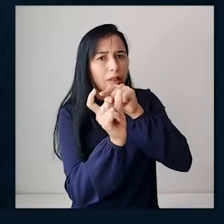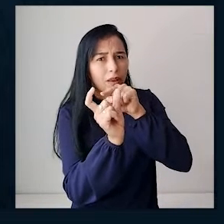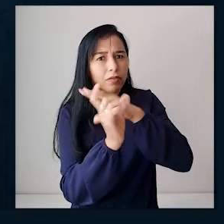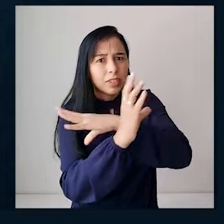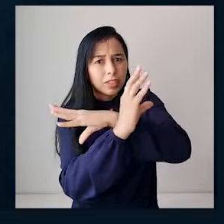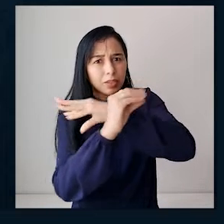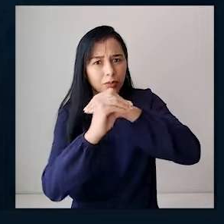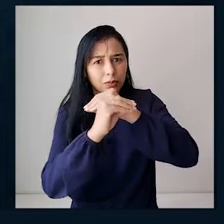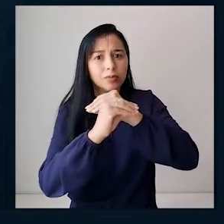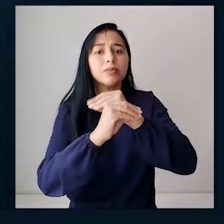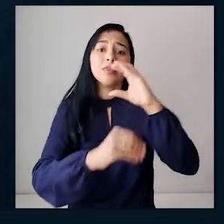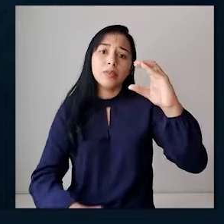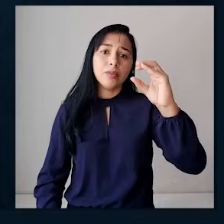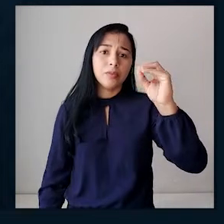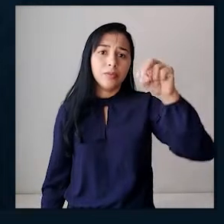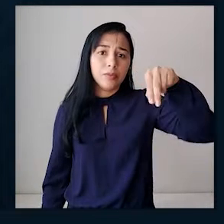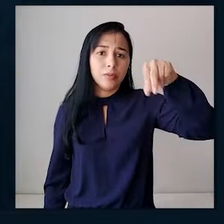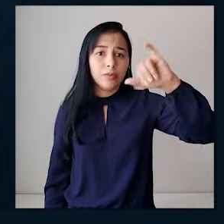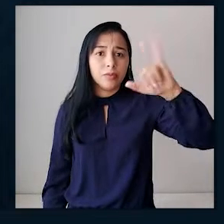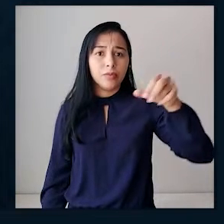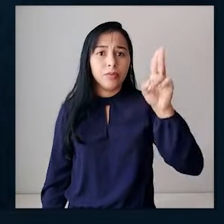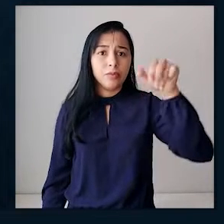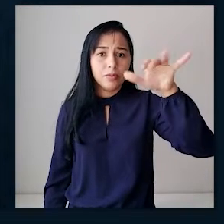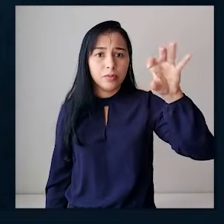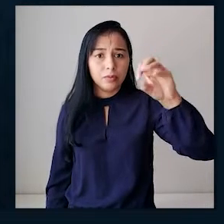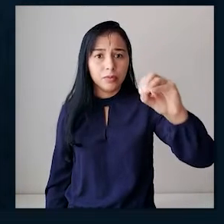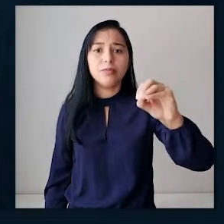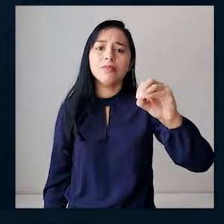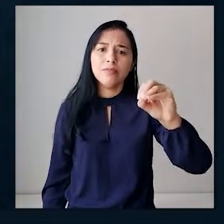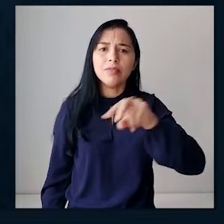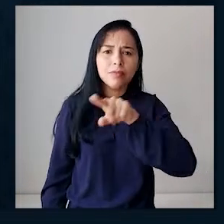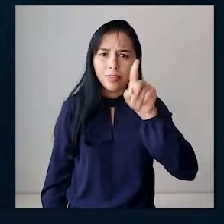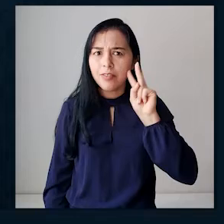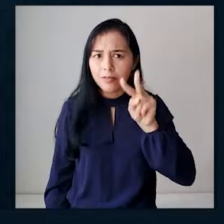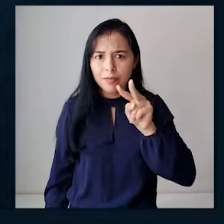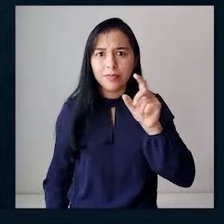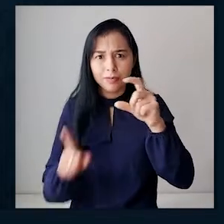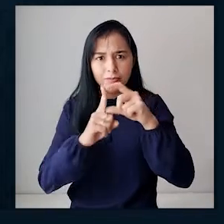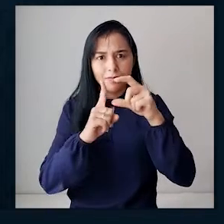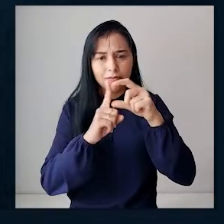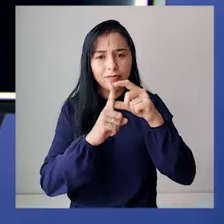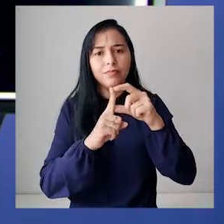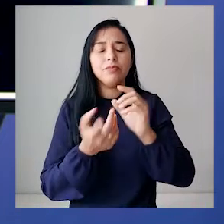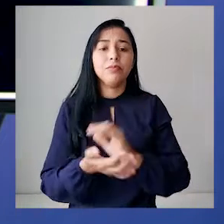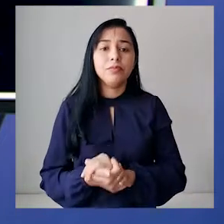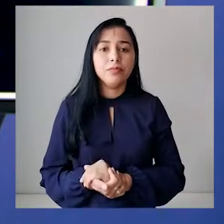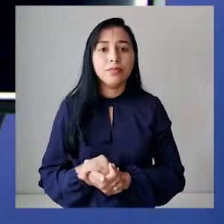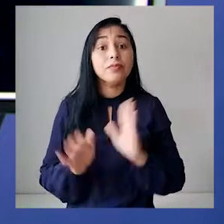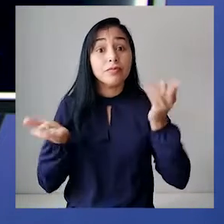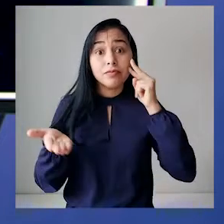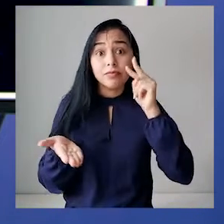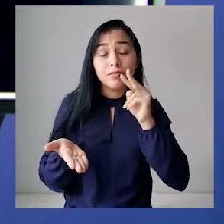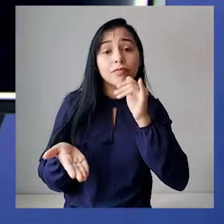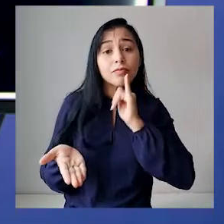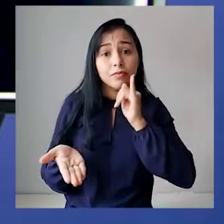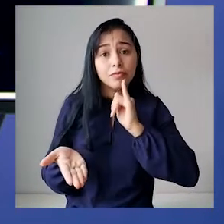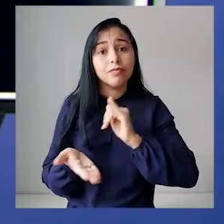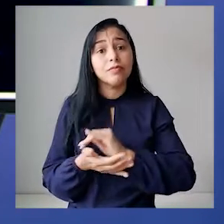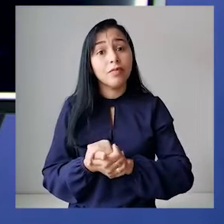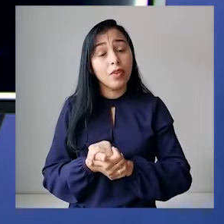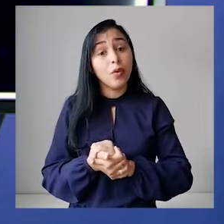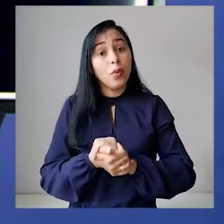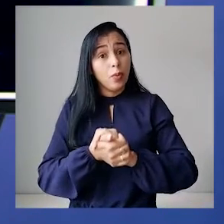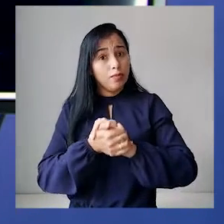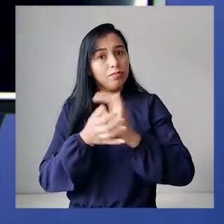de conjunções. Vocês já ouviram falar nesse termo, conjunções? Agora nós vamos ver um exemplo de